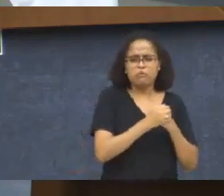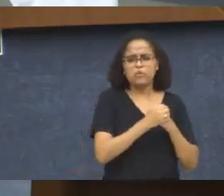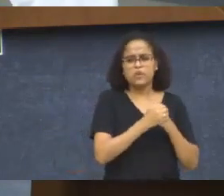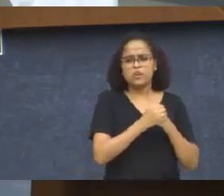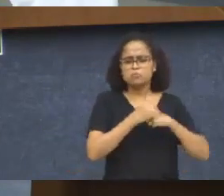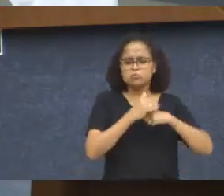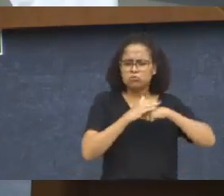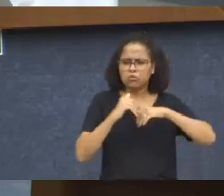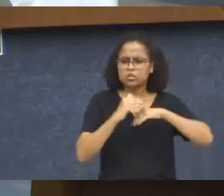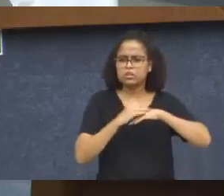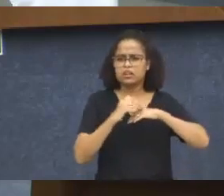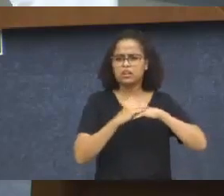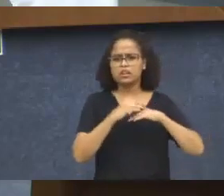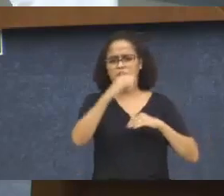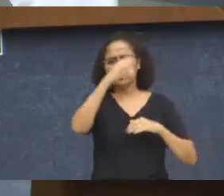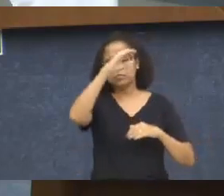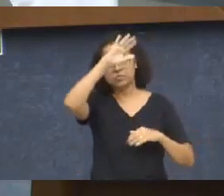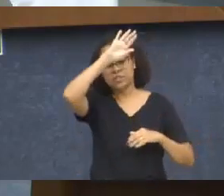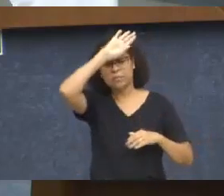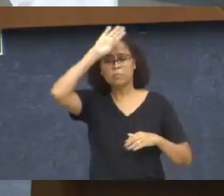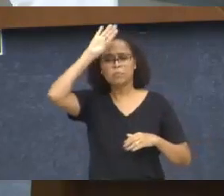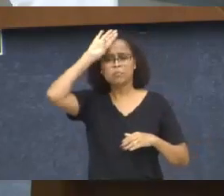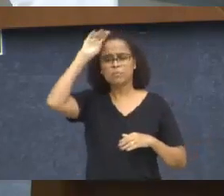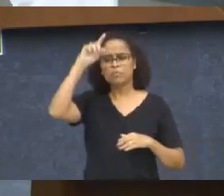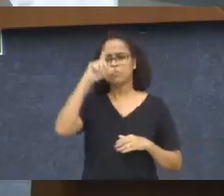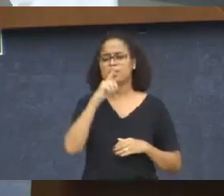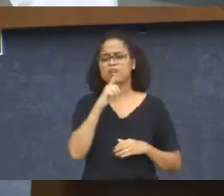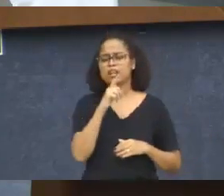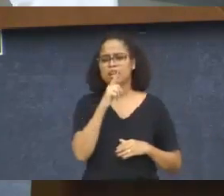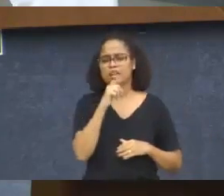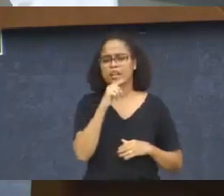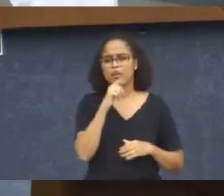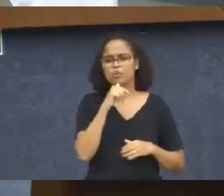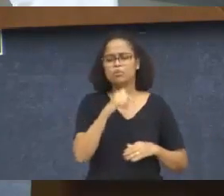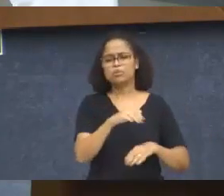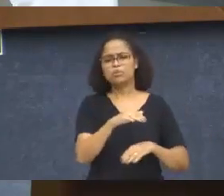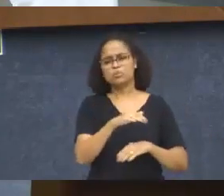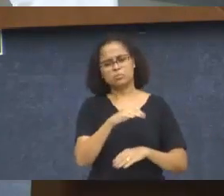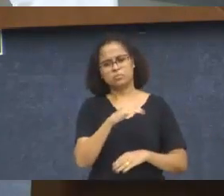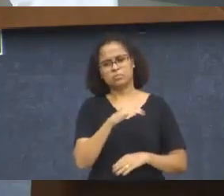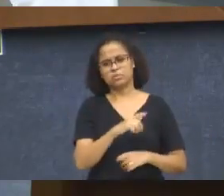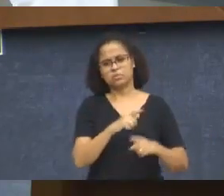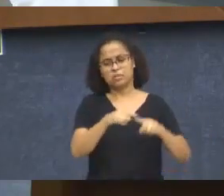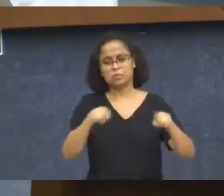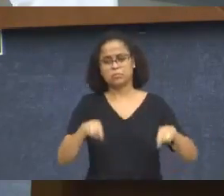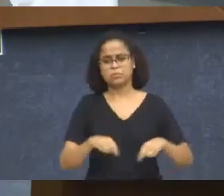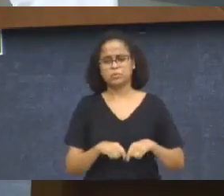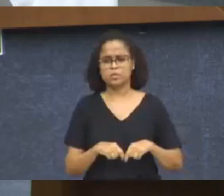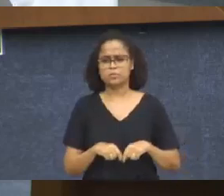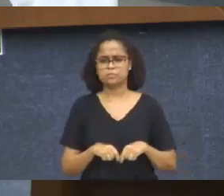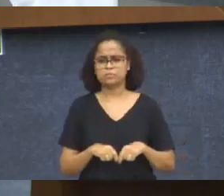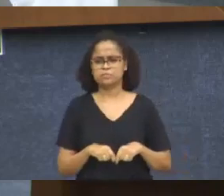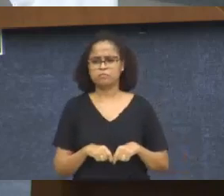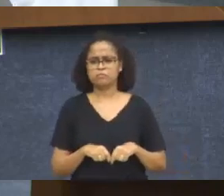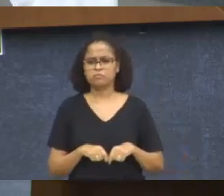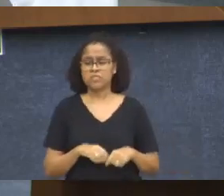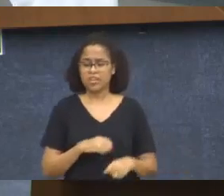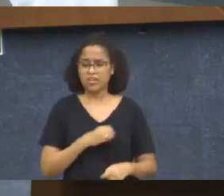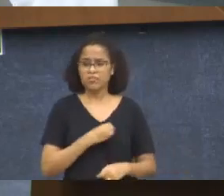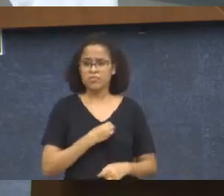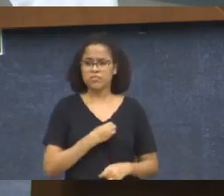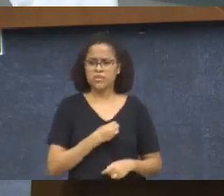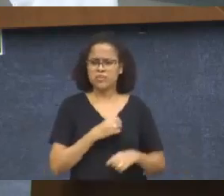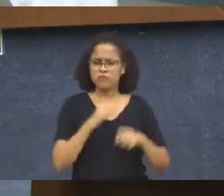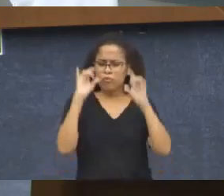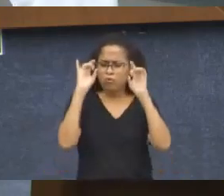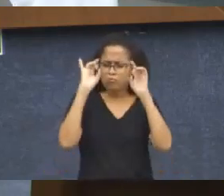não apenas pela celebração dos 80 anos do Conjunto Moderno da Pampulha, mas vive um momento especial também